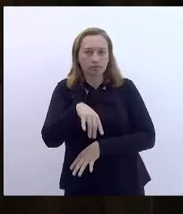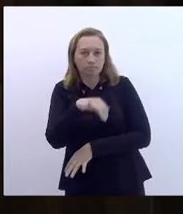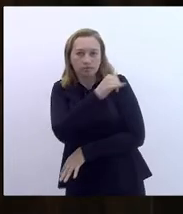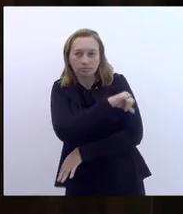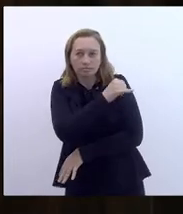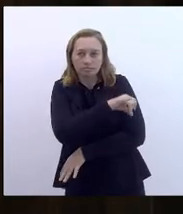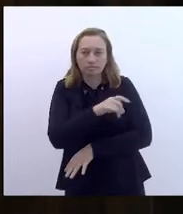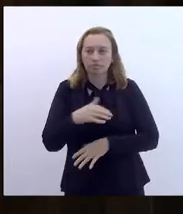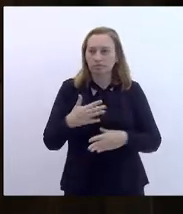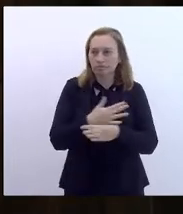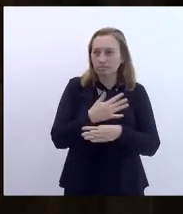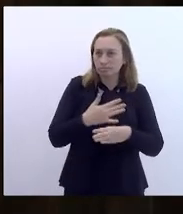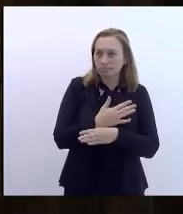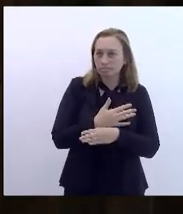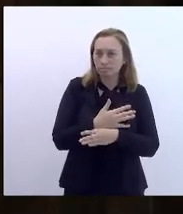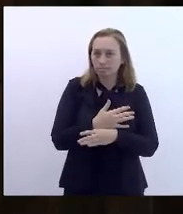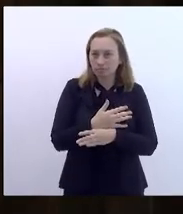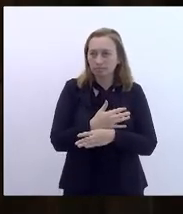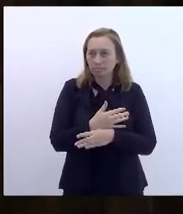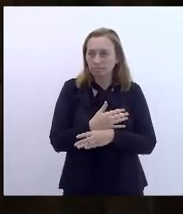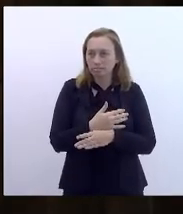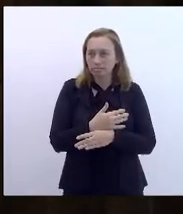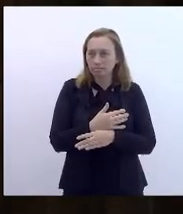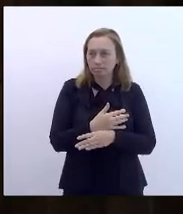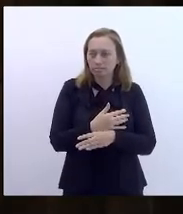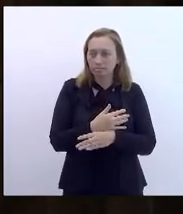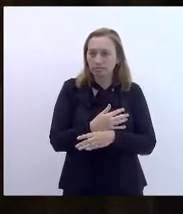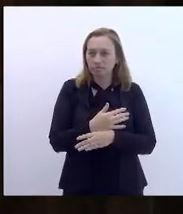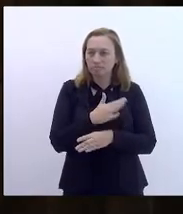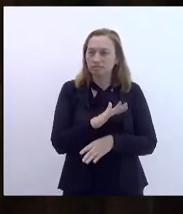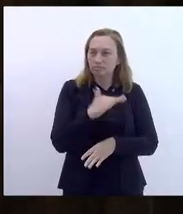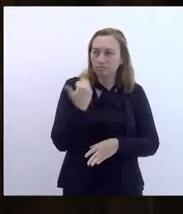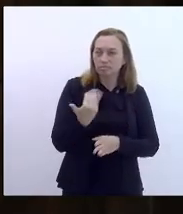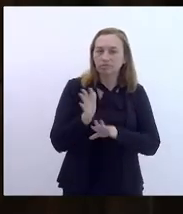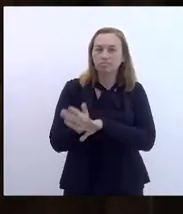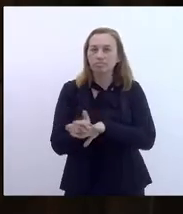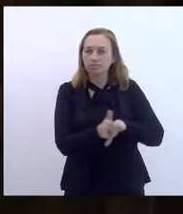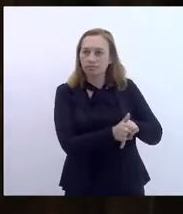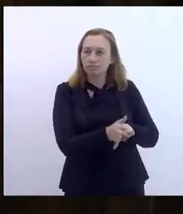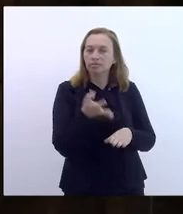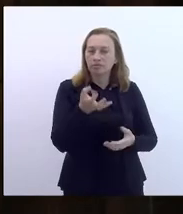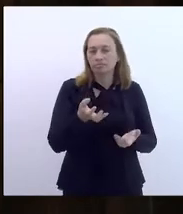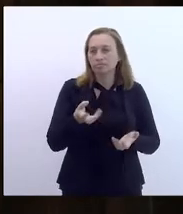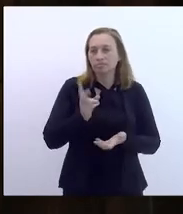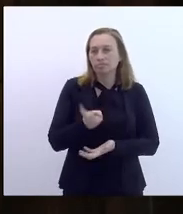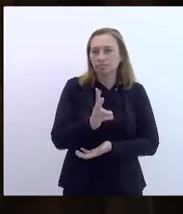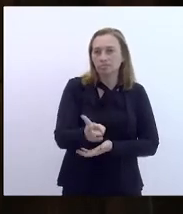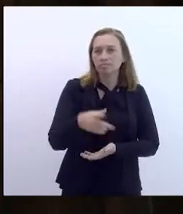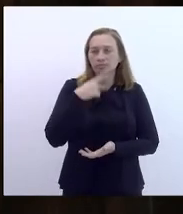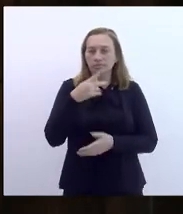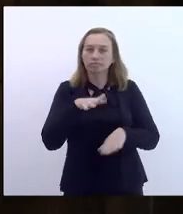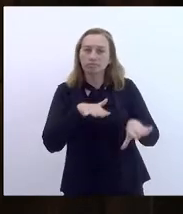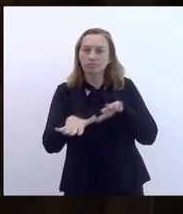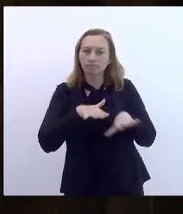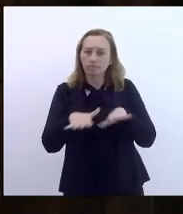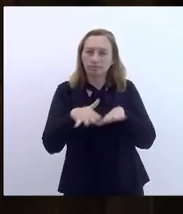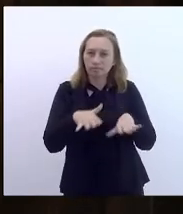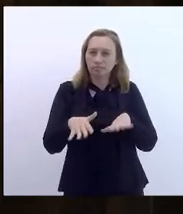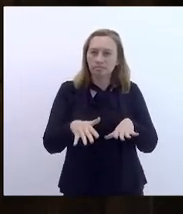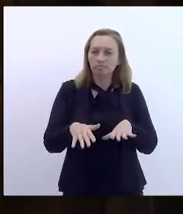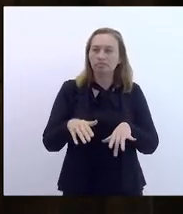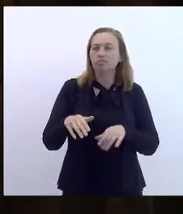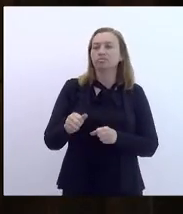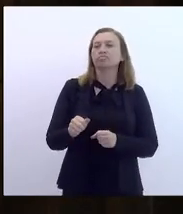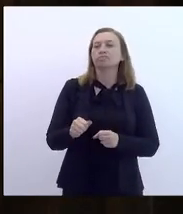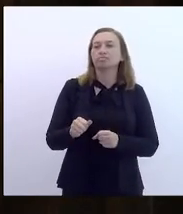um urbanismo genocida diga-se de passagem agora eu queria sempre faltar em nome do movimento popular de favela